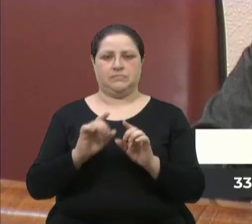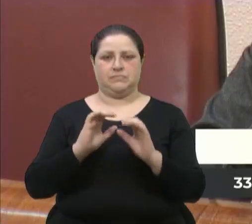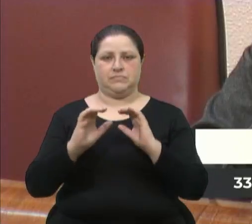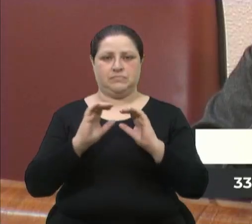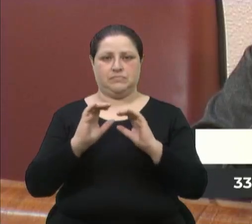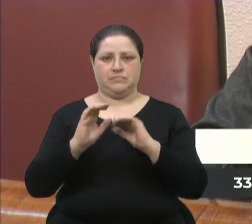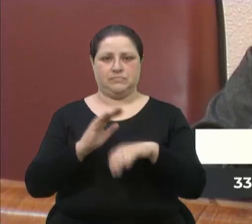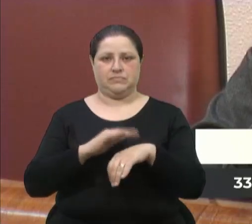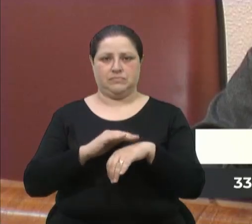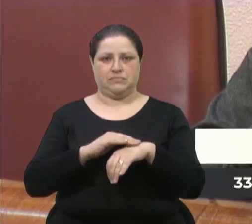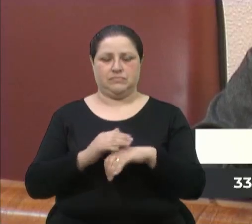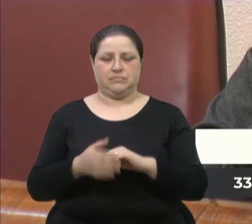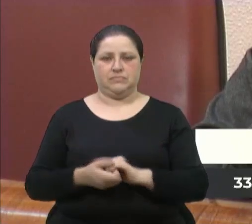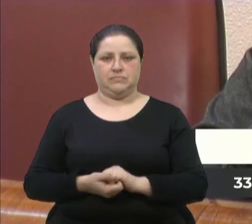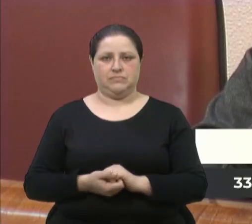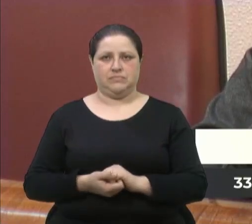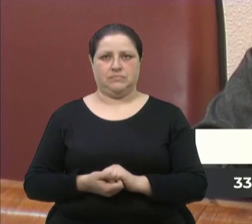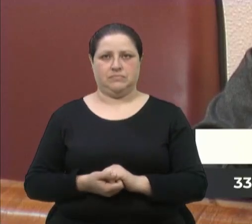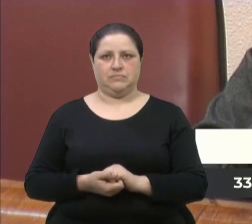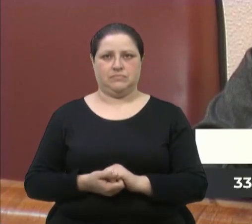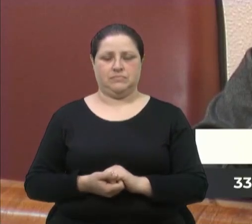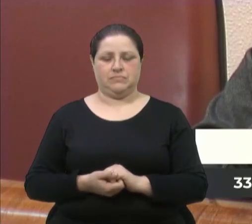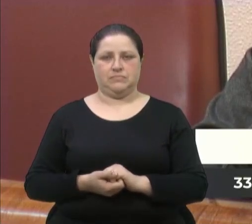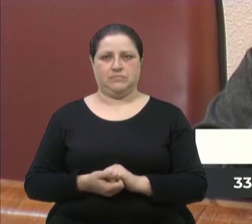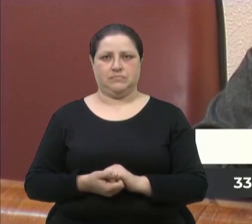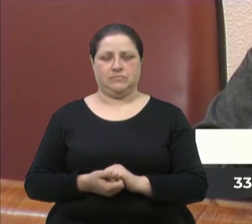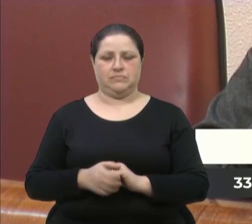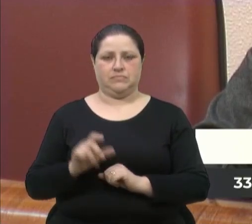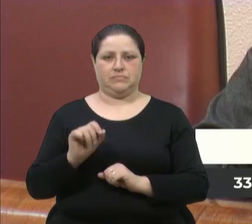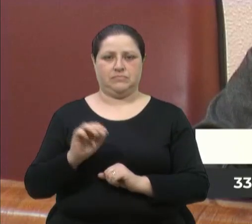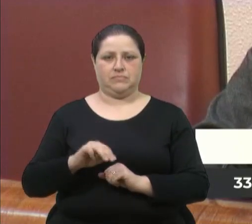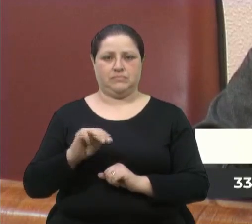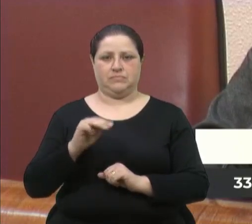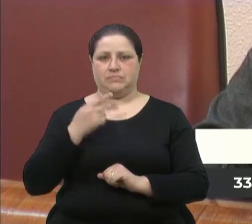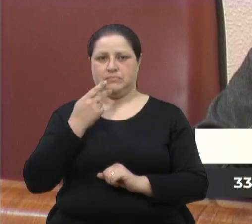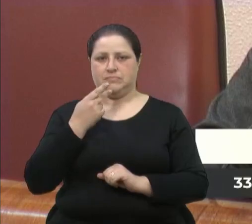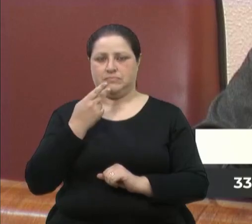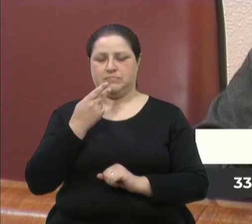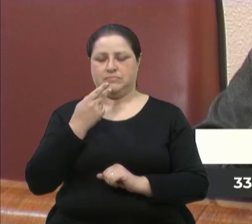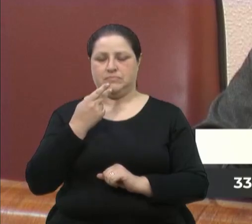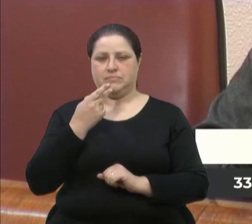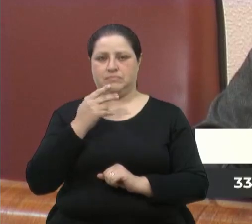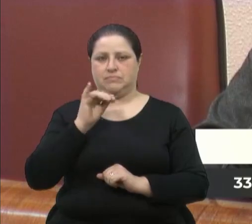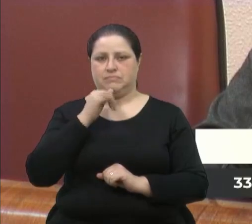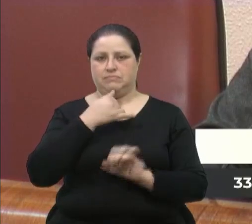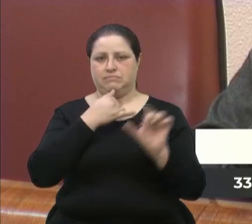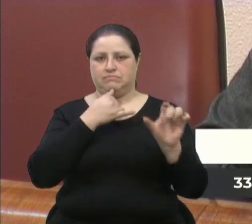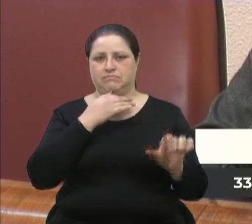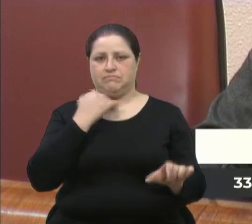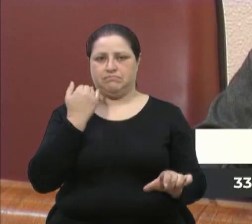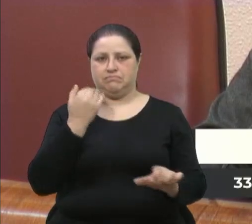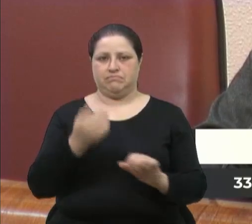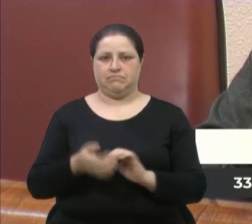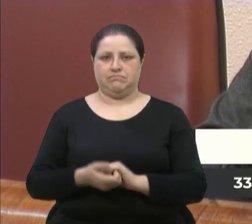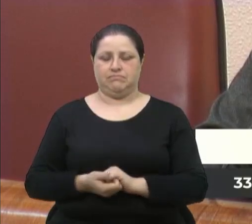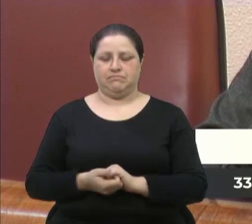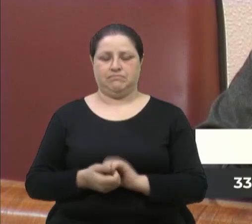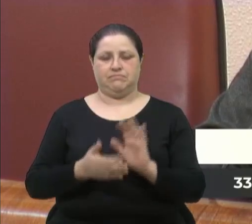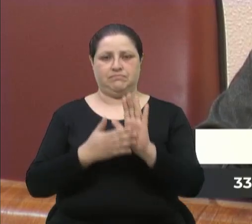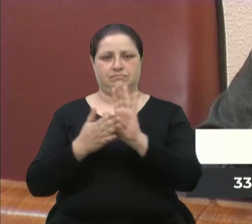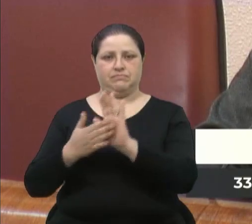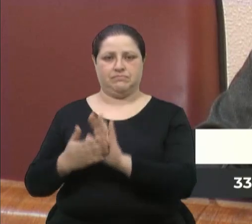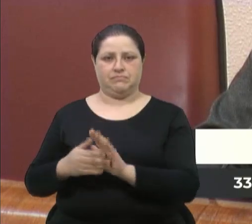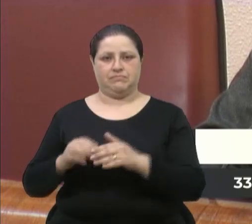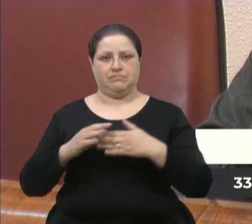Pequenas comunicações. Peço a palavra, presidente. Pelo tempo de 10 minutos para a apresentação de Peço voto a palavra, de pesar, presidente. de louvor ou